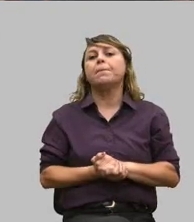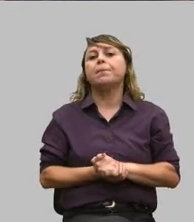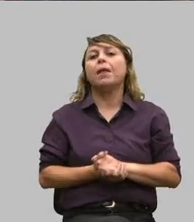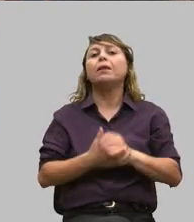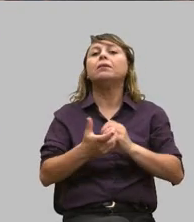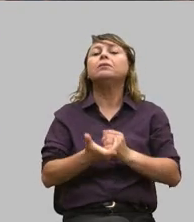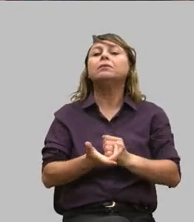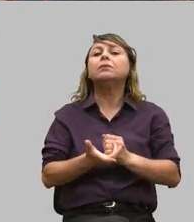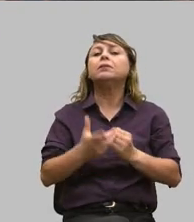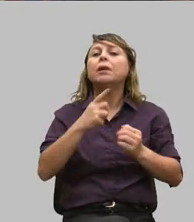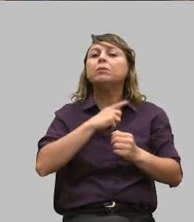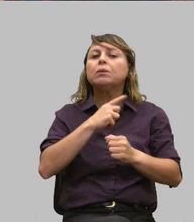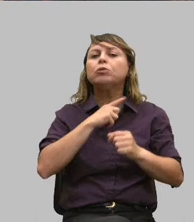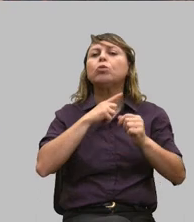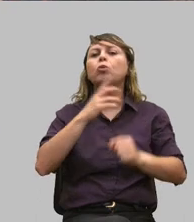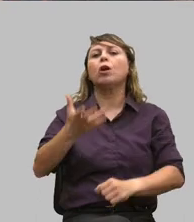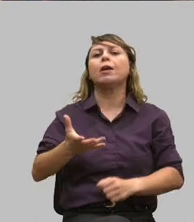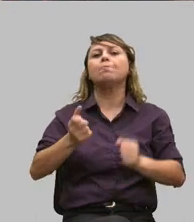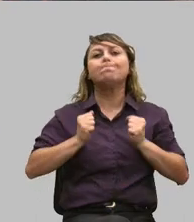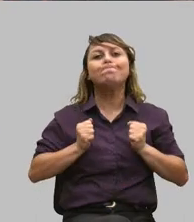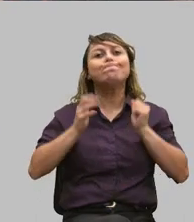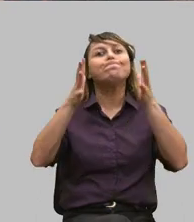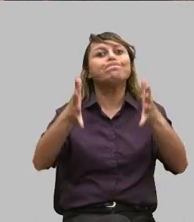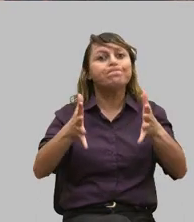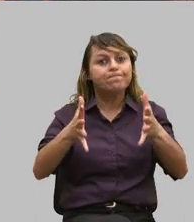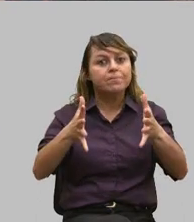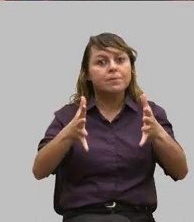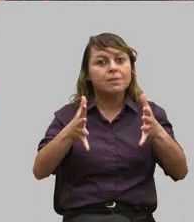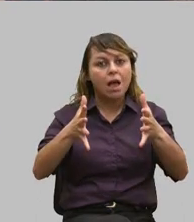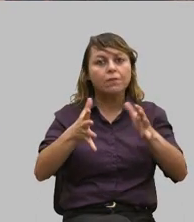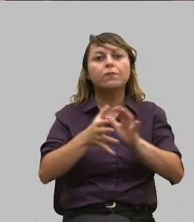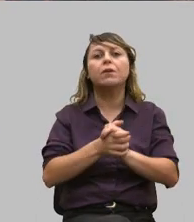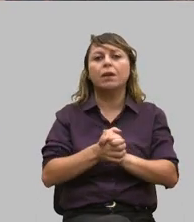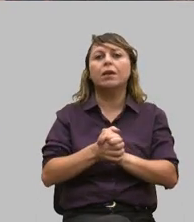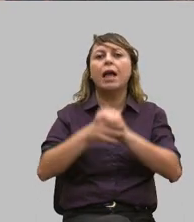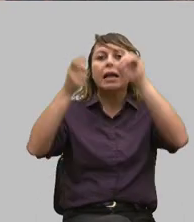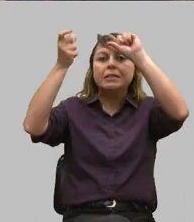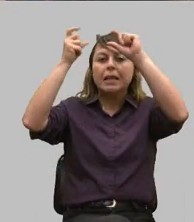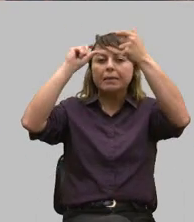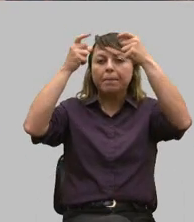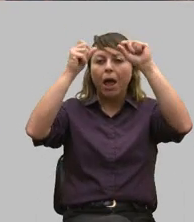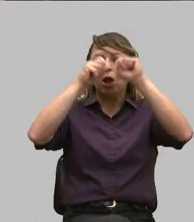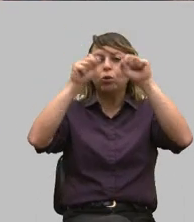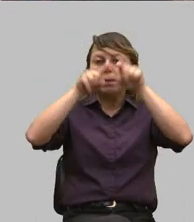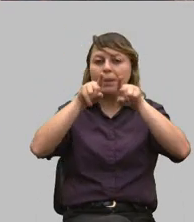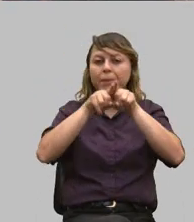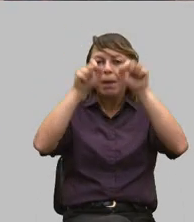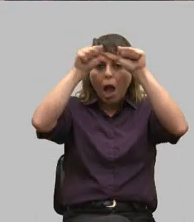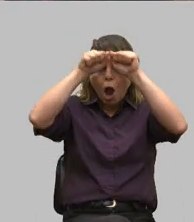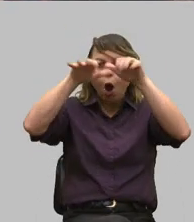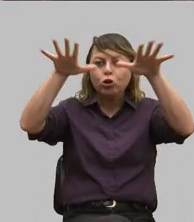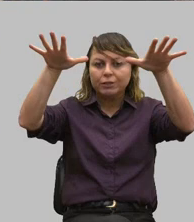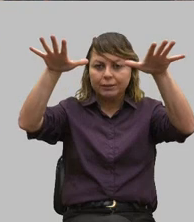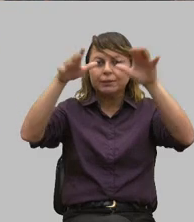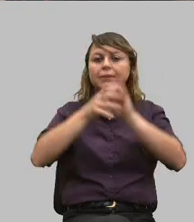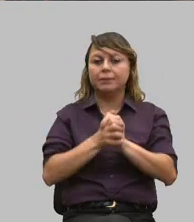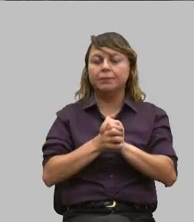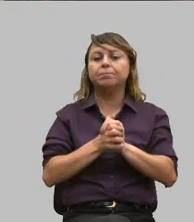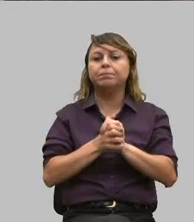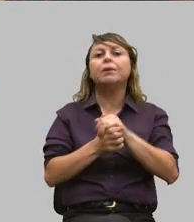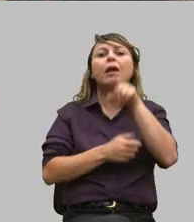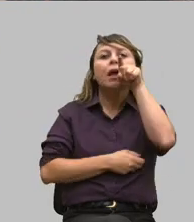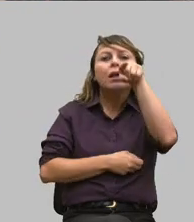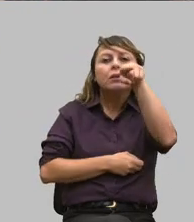aí com um grande desafio eh do espectro autista né um diagnóstico cada vez maior e isso faz parte